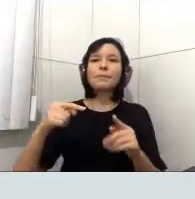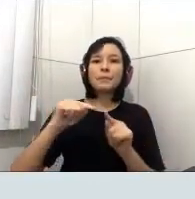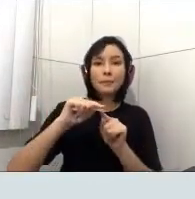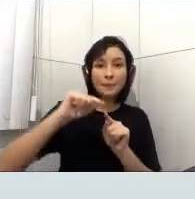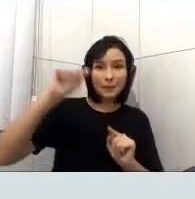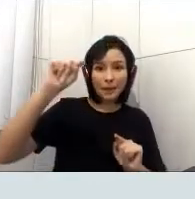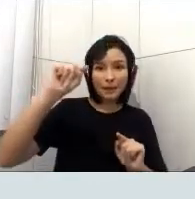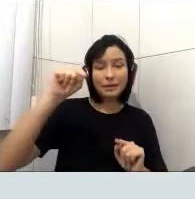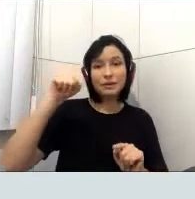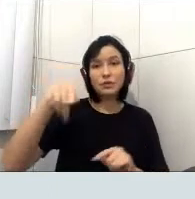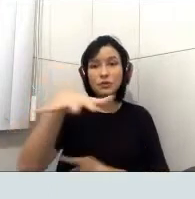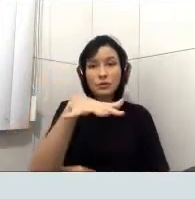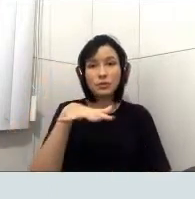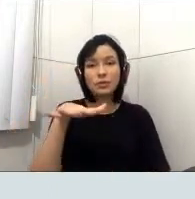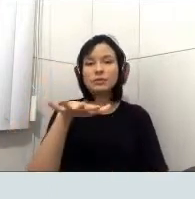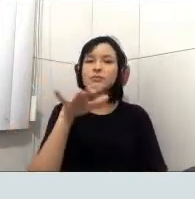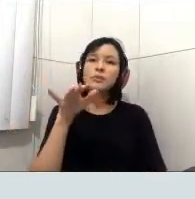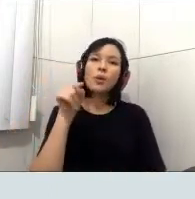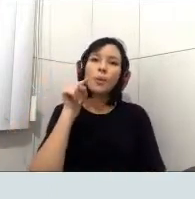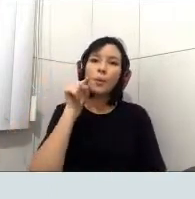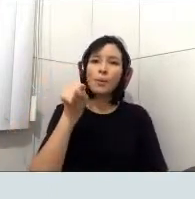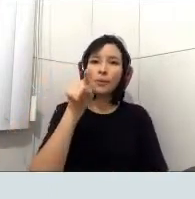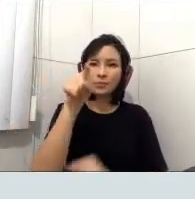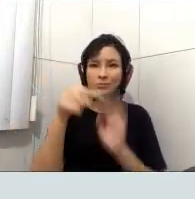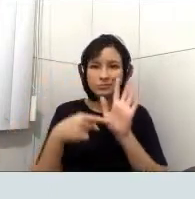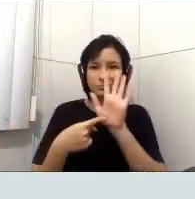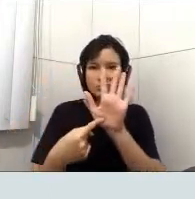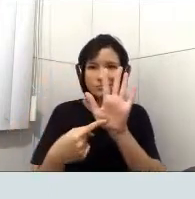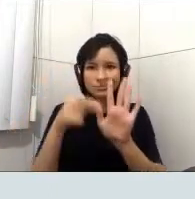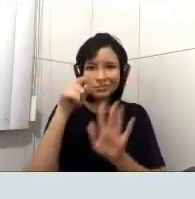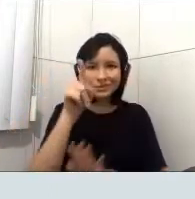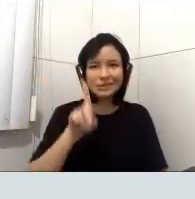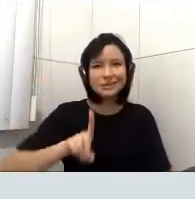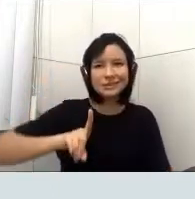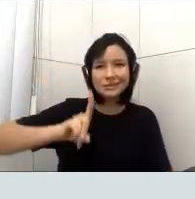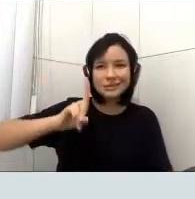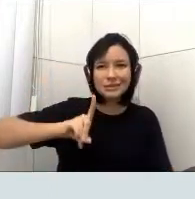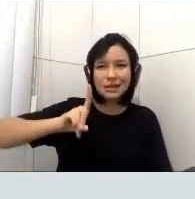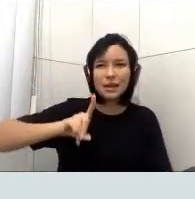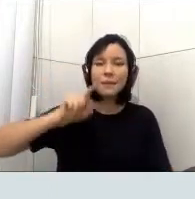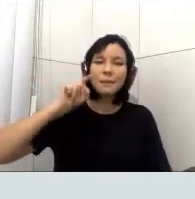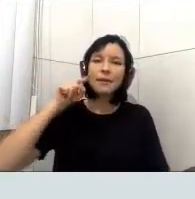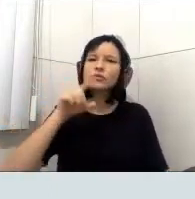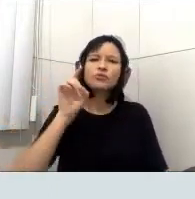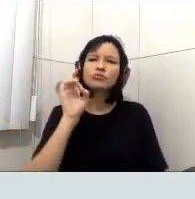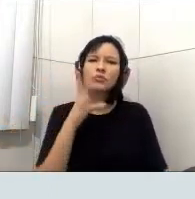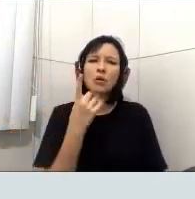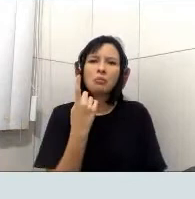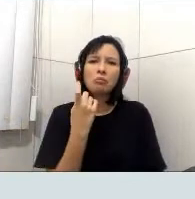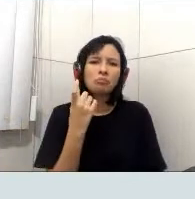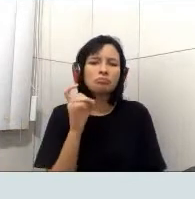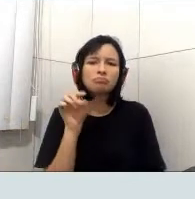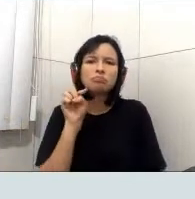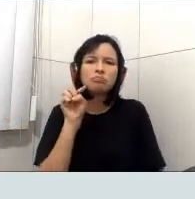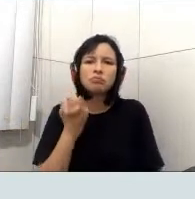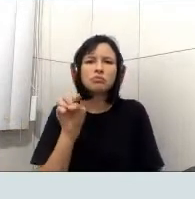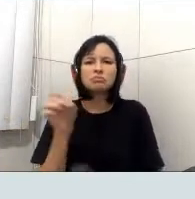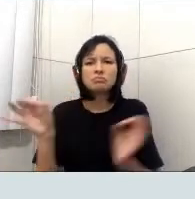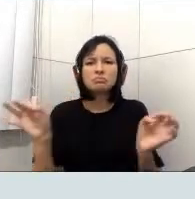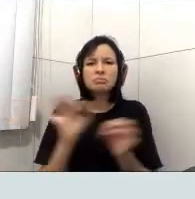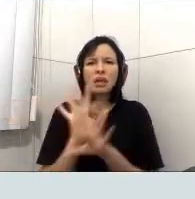ponto, como vocês podem ver aí em cima, é só um ponto, nada mais que